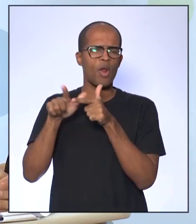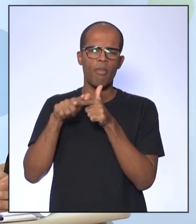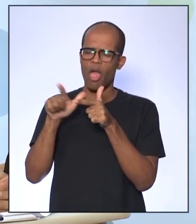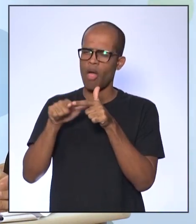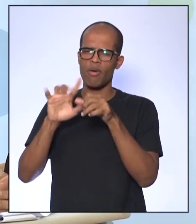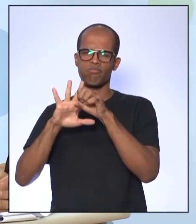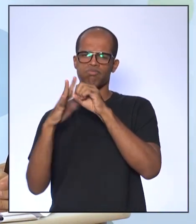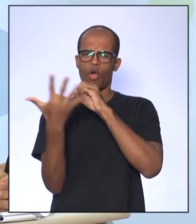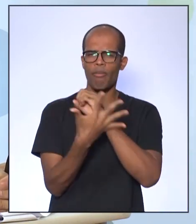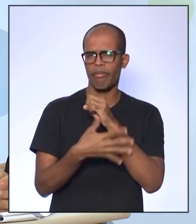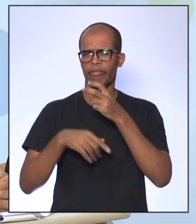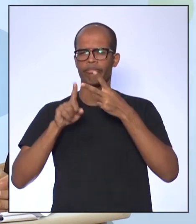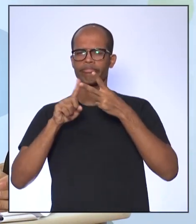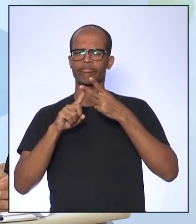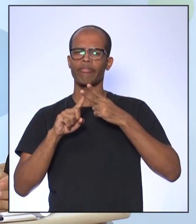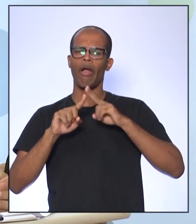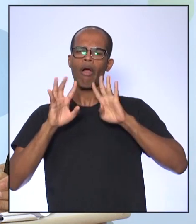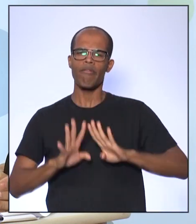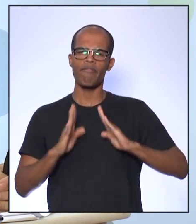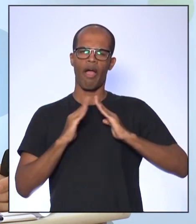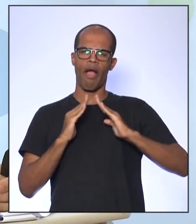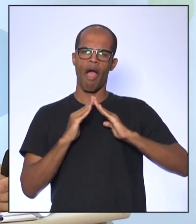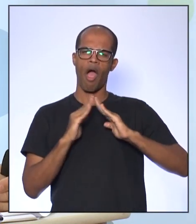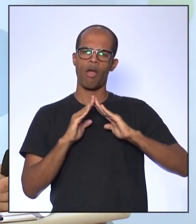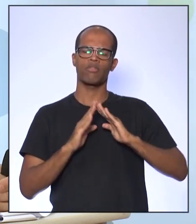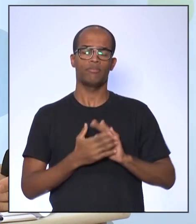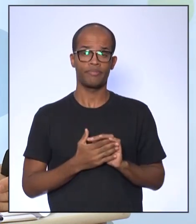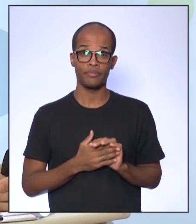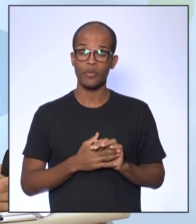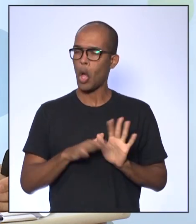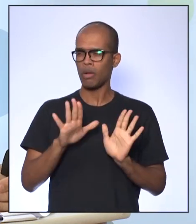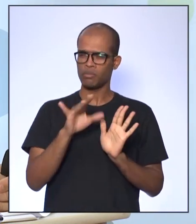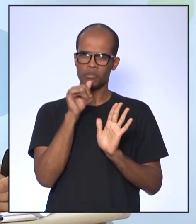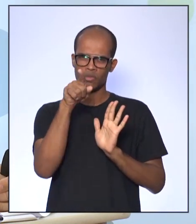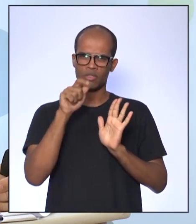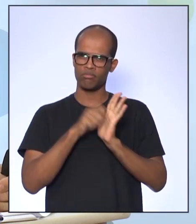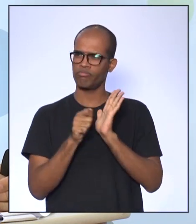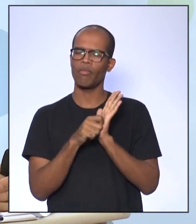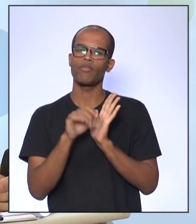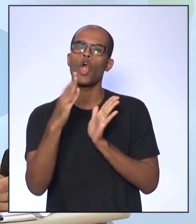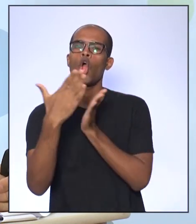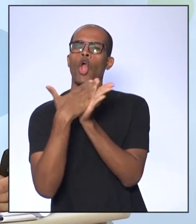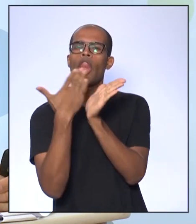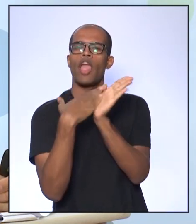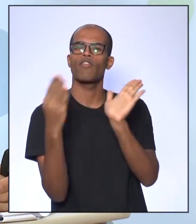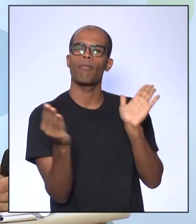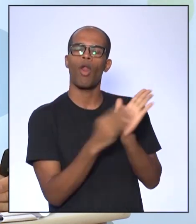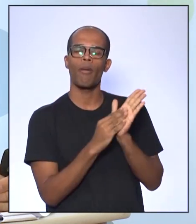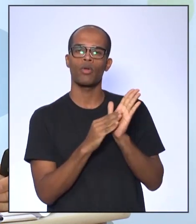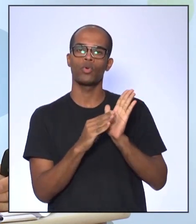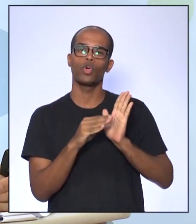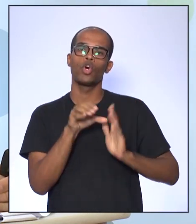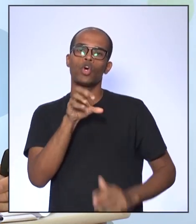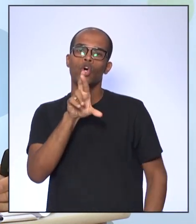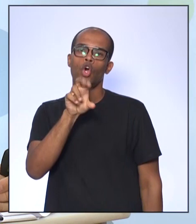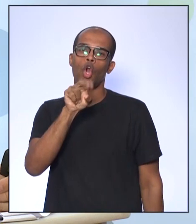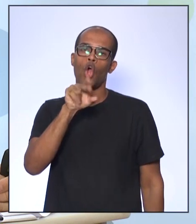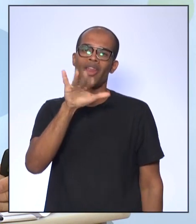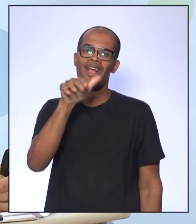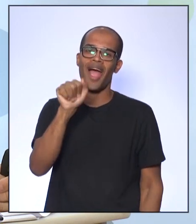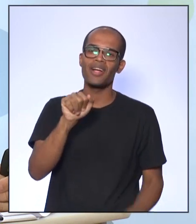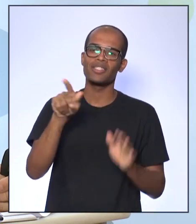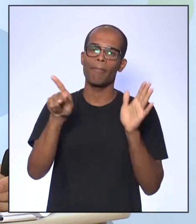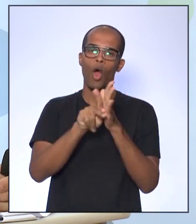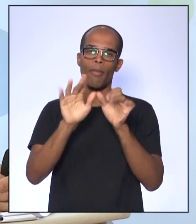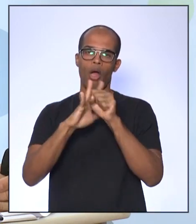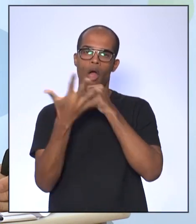a quarentena. Vamos fazer assim, vamos supor que você escreva para um livro chamado Crônicas da Pandemia, histórias que